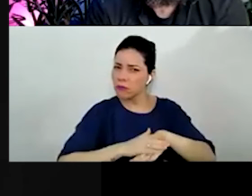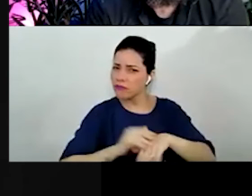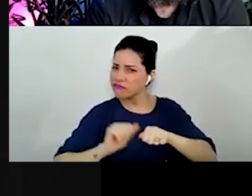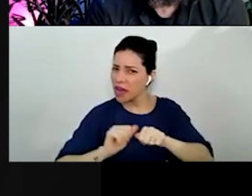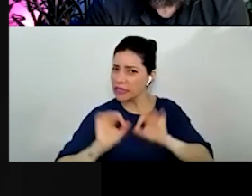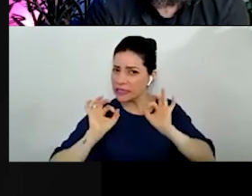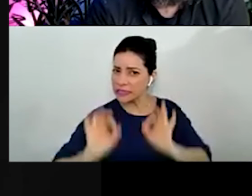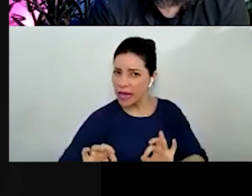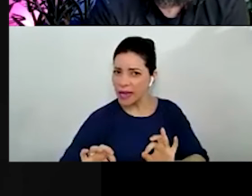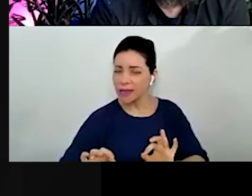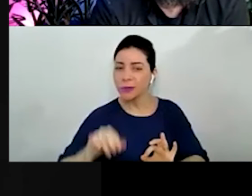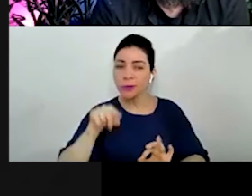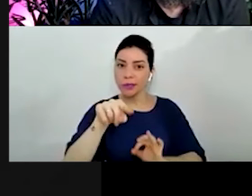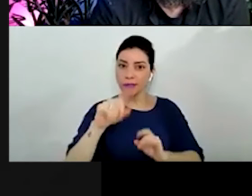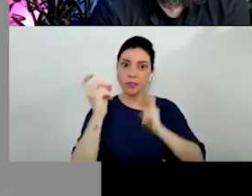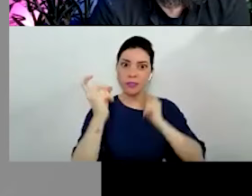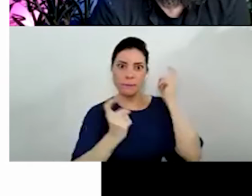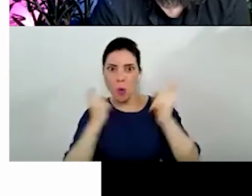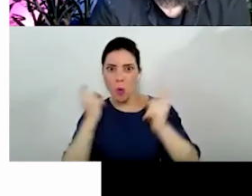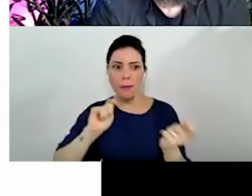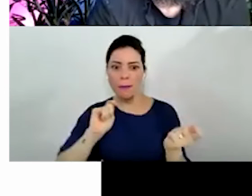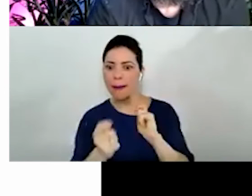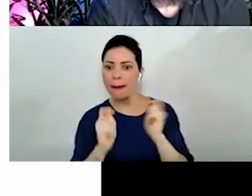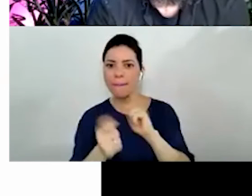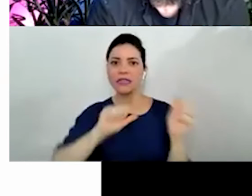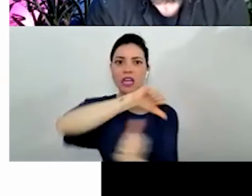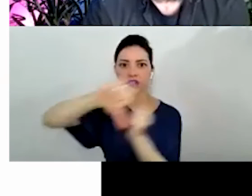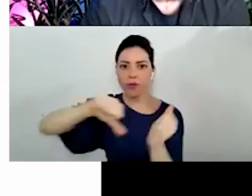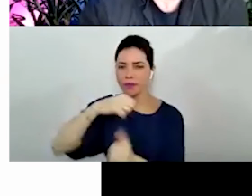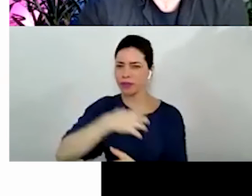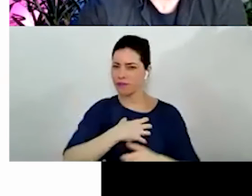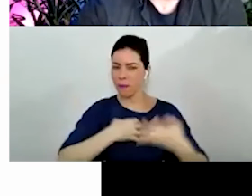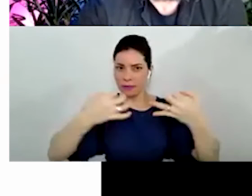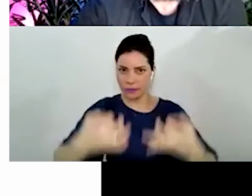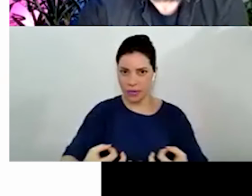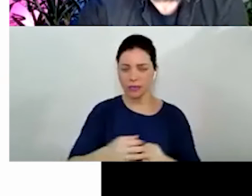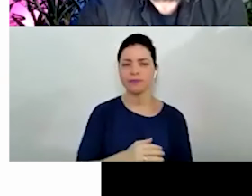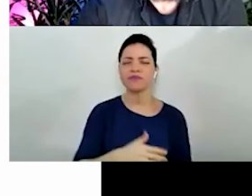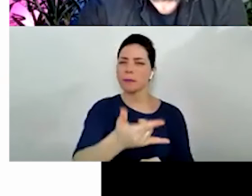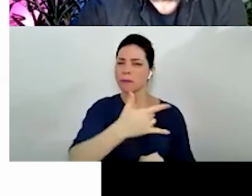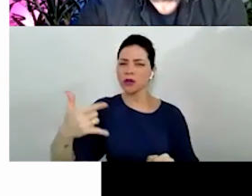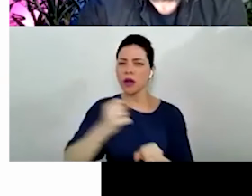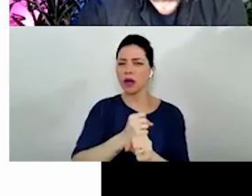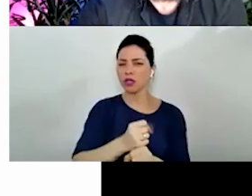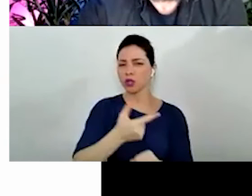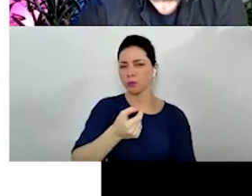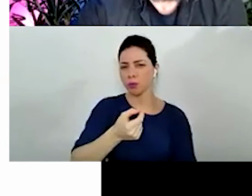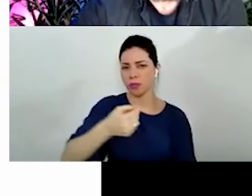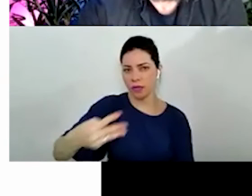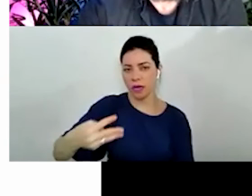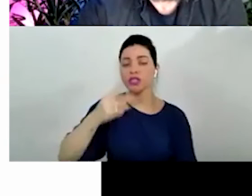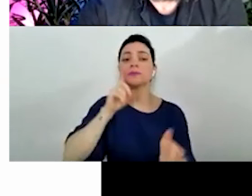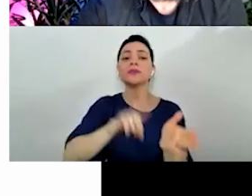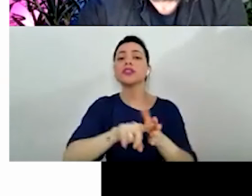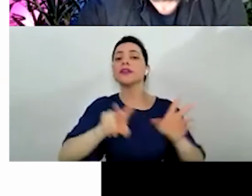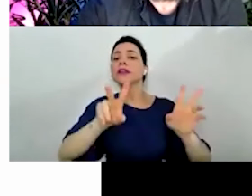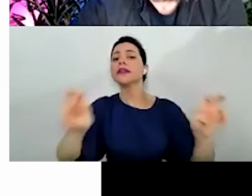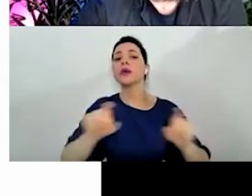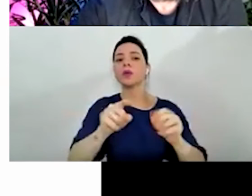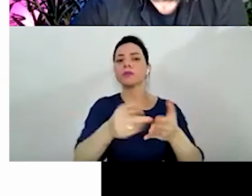com essa transformação de uma forma certa tem uma pesquisa da Microsoft de 2003 o título da pesquisa a